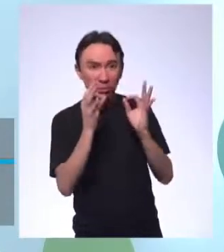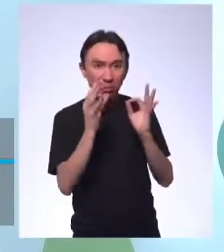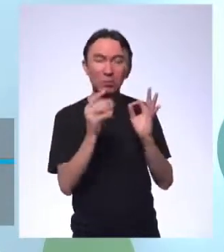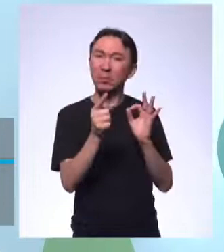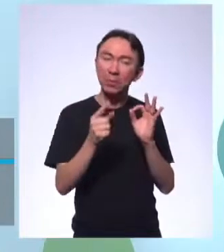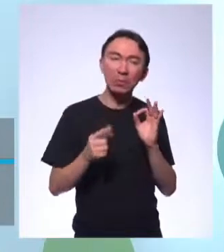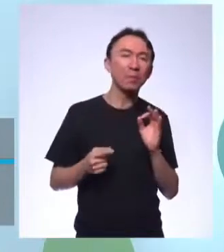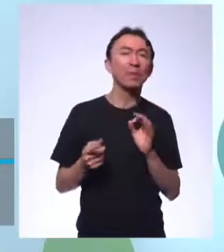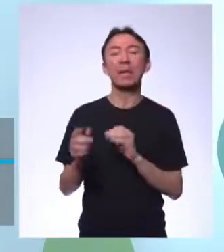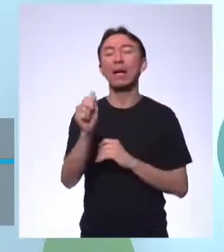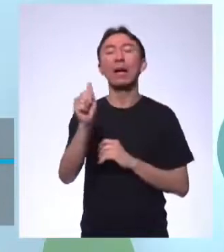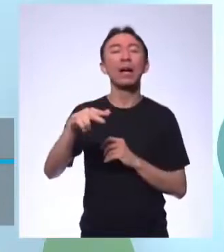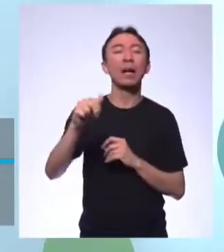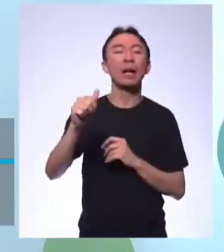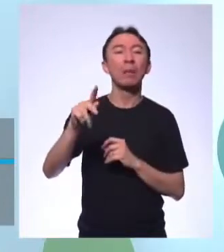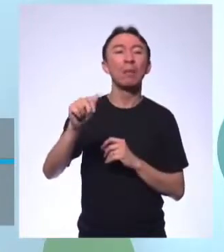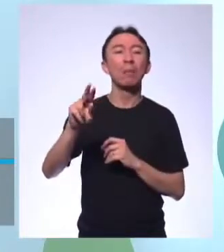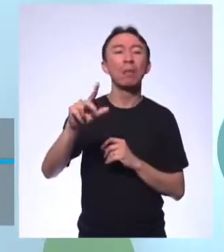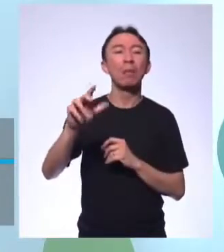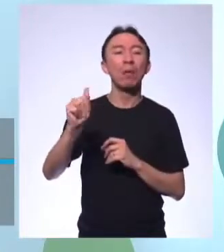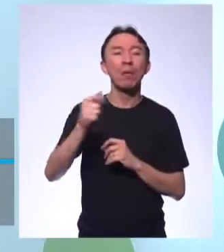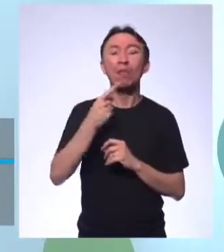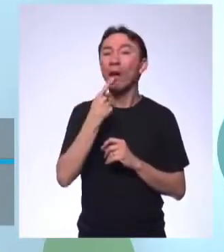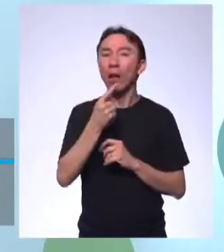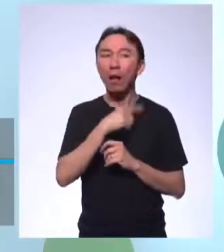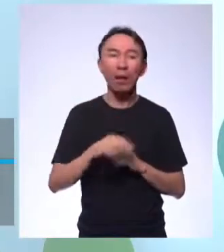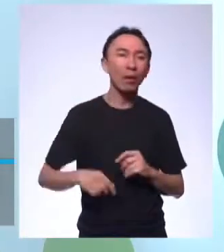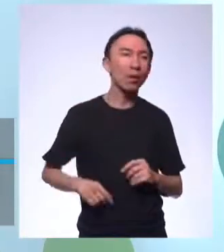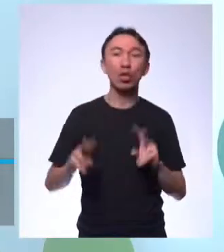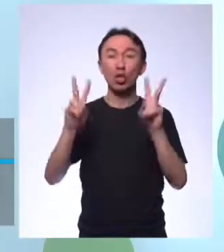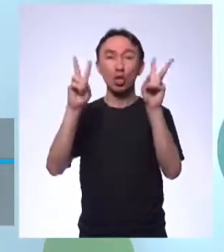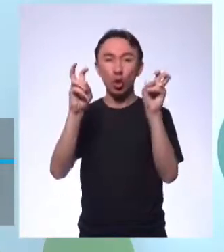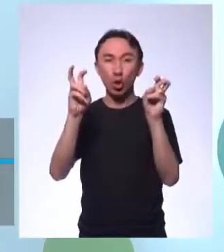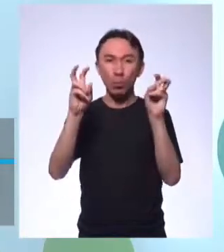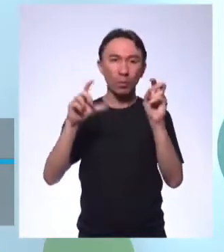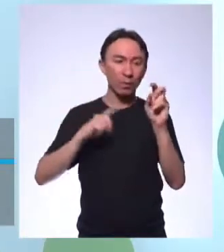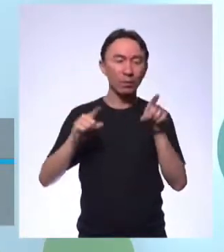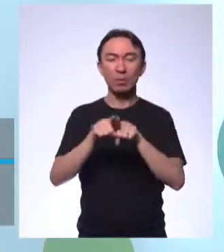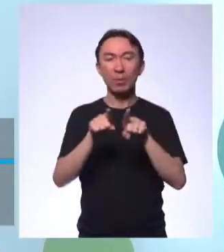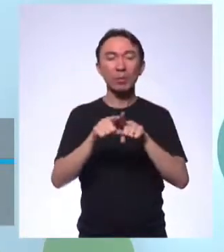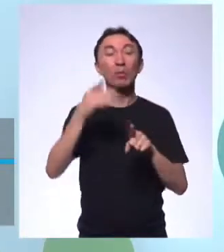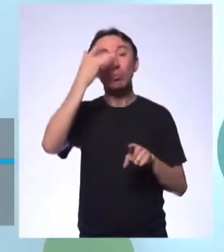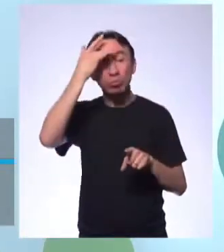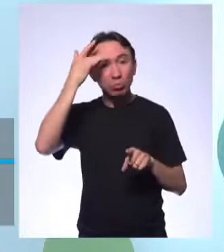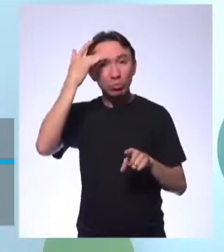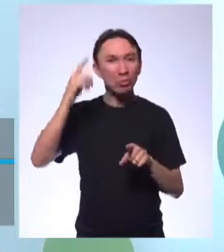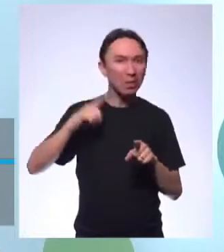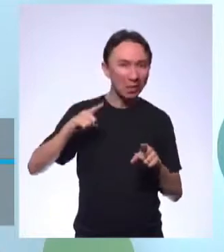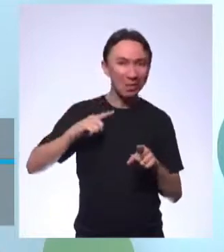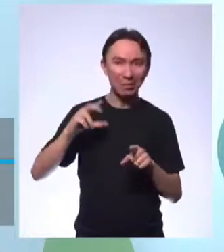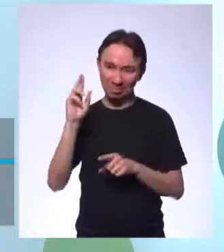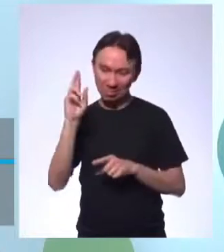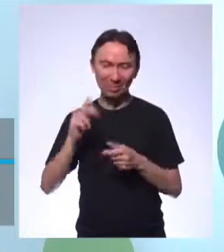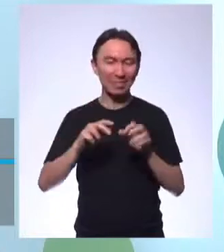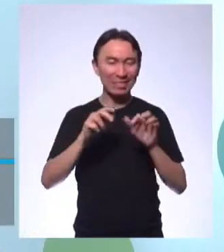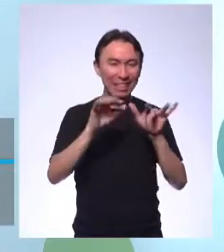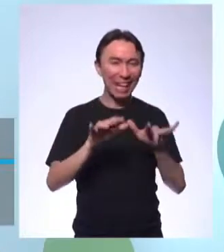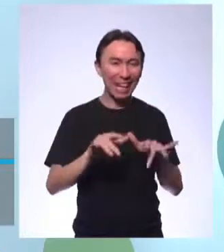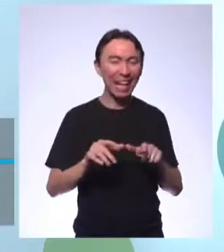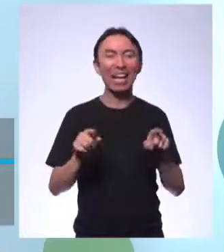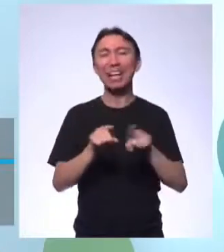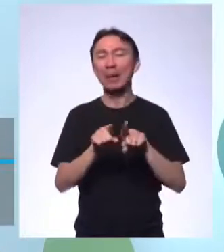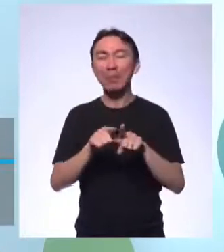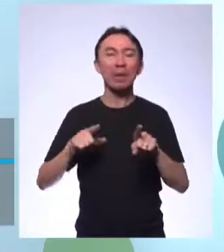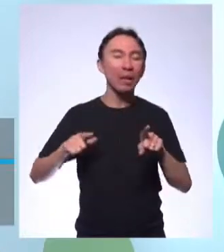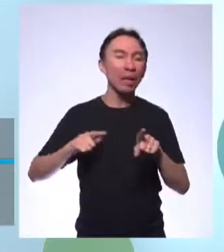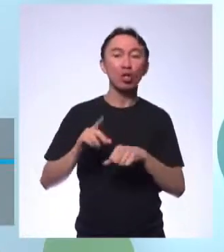eles, né? A Ana Paula diz o nome da obra, o nome da autora e quem dirigiu. O Guilherme diz o mesmo, quem é o diretor, o